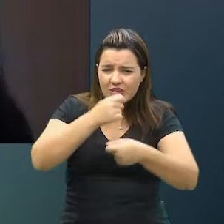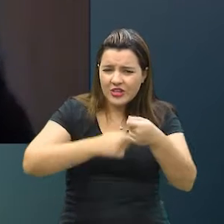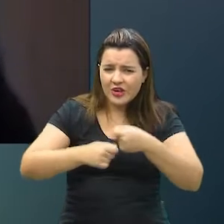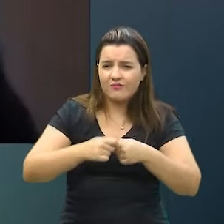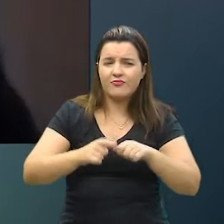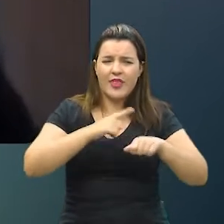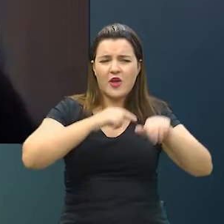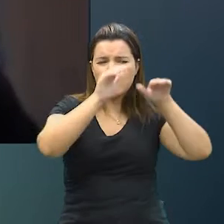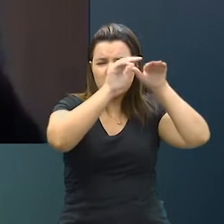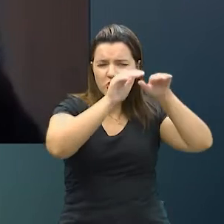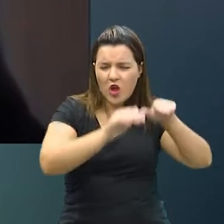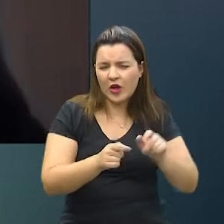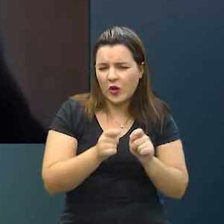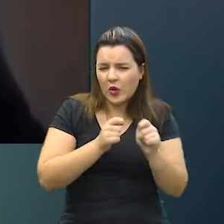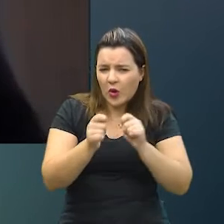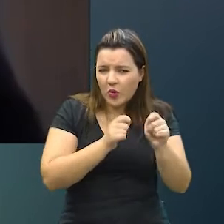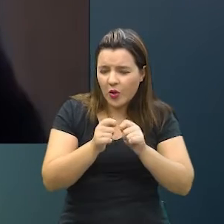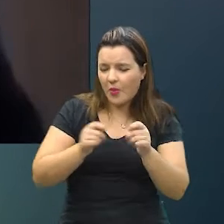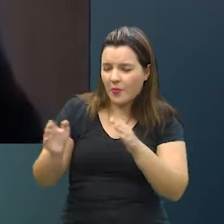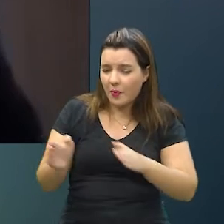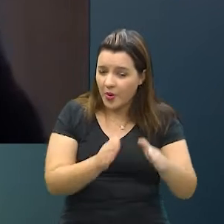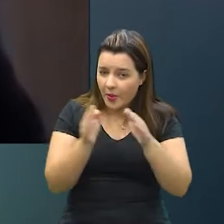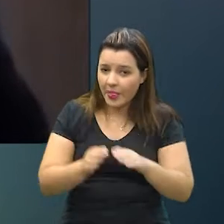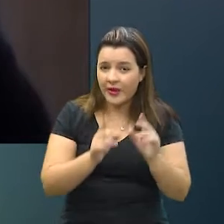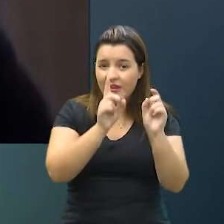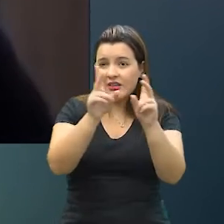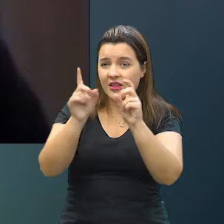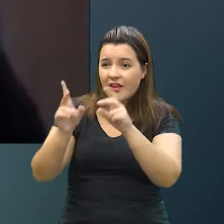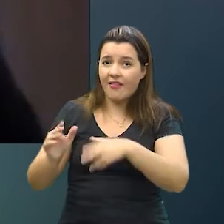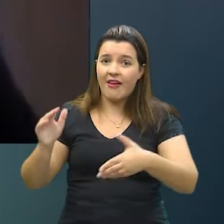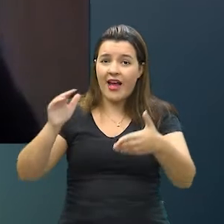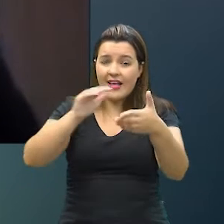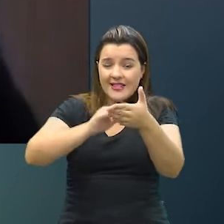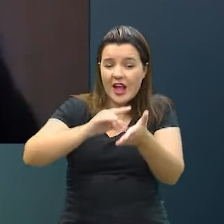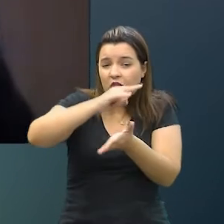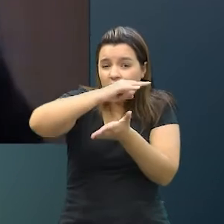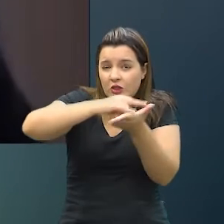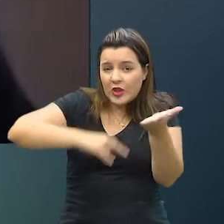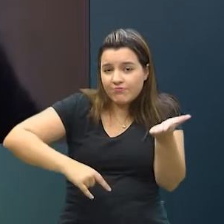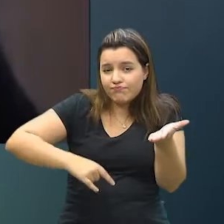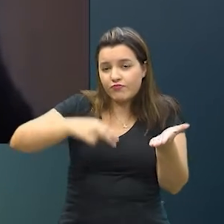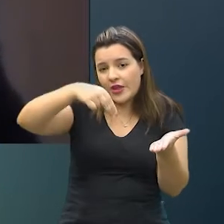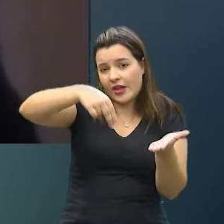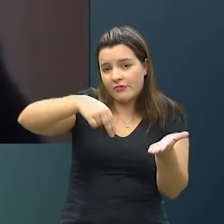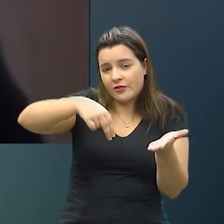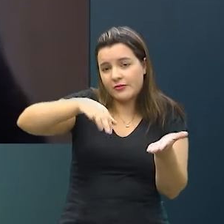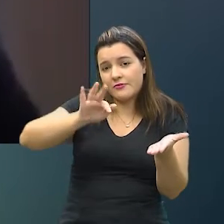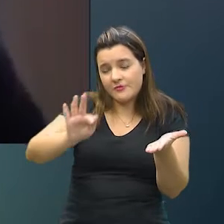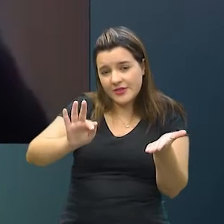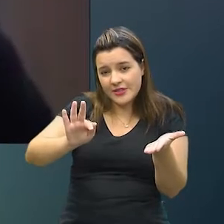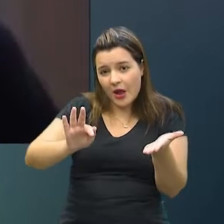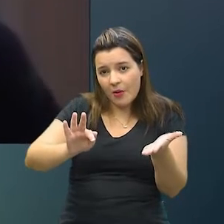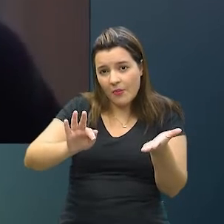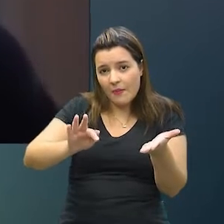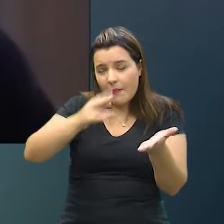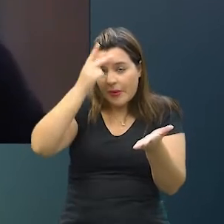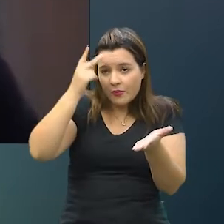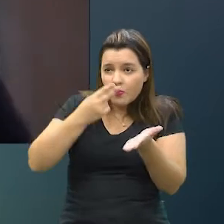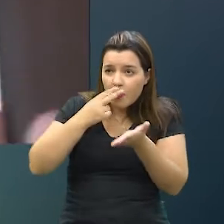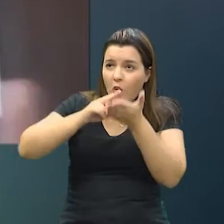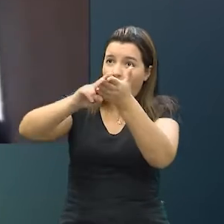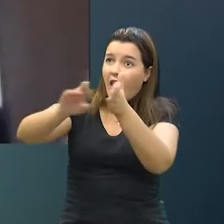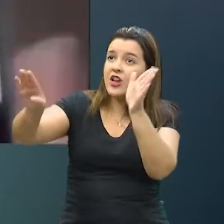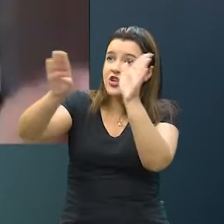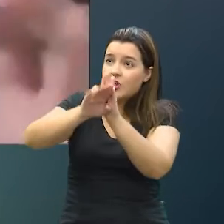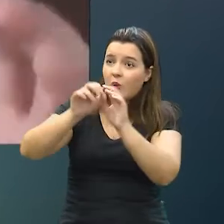de controle de estoque, gestão de produção, vendas, chegando até a emissão da nota fiscal e recebimento desse título. Então a gente controla